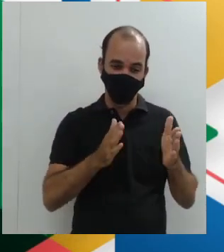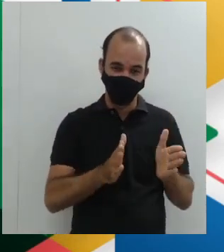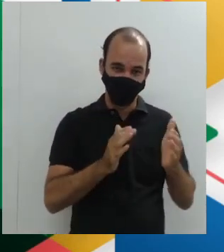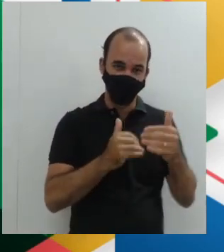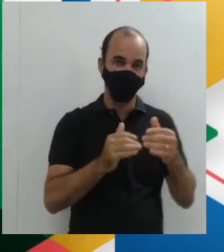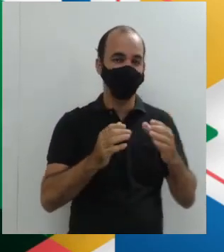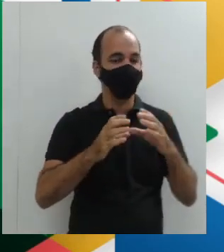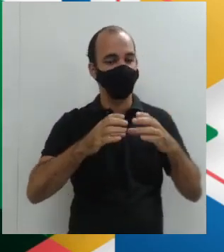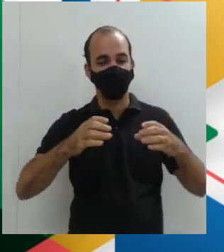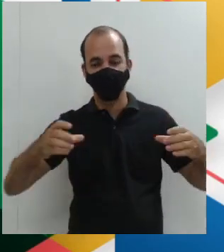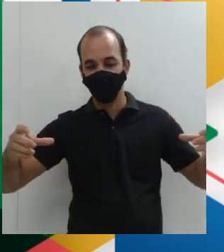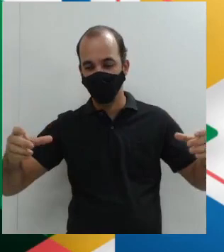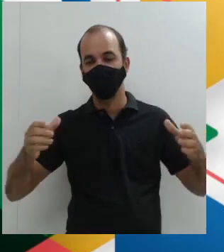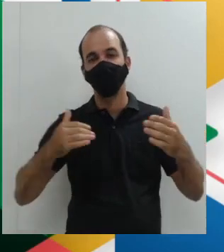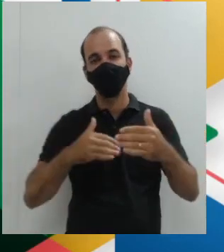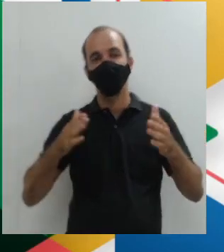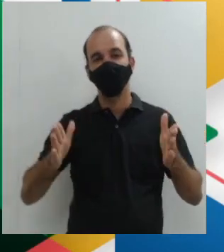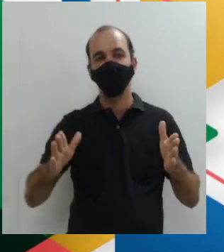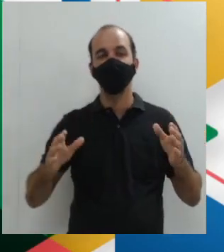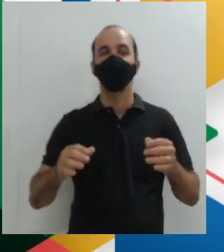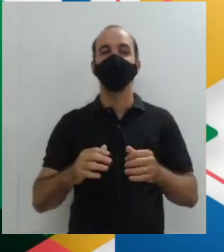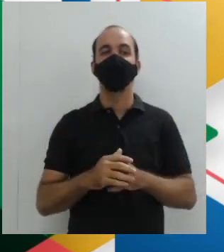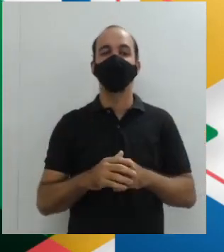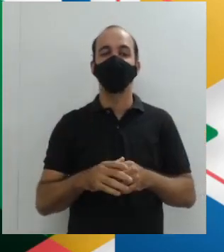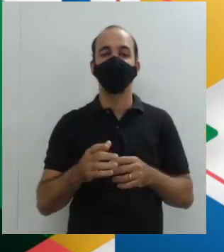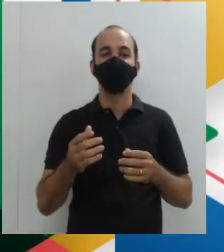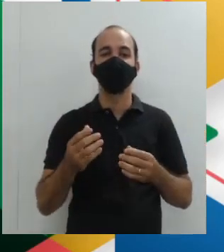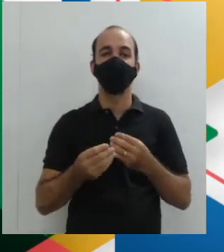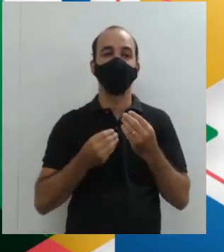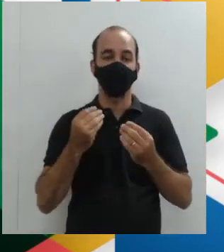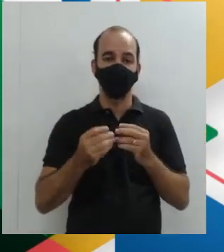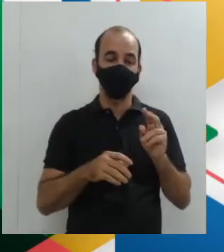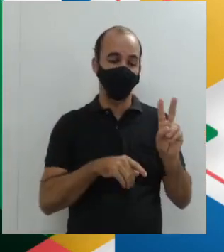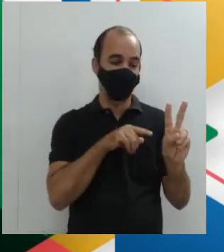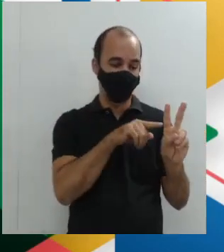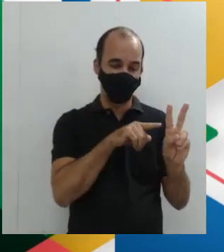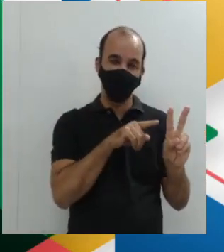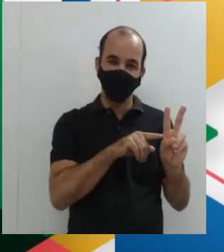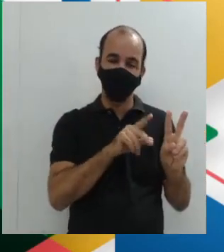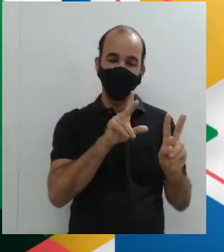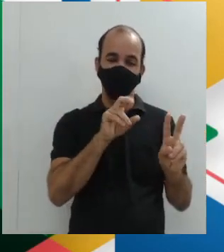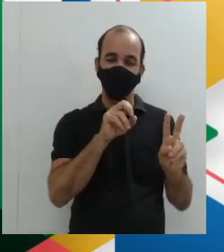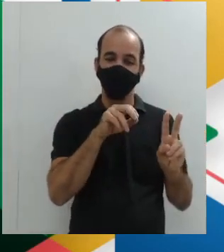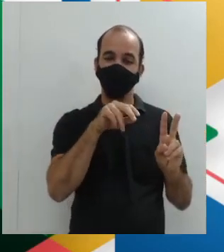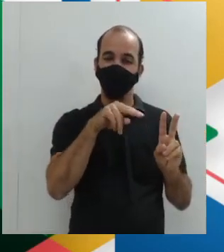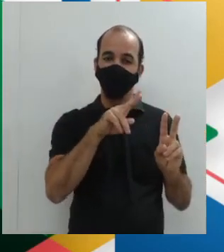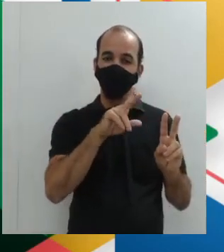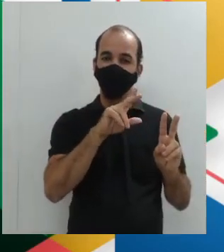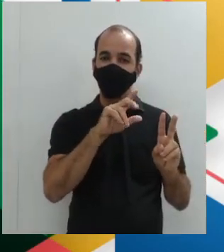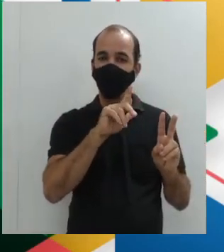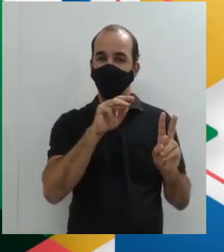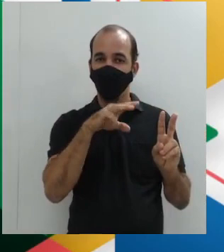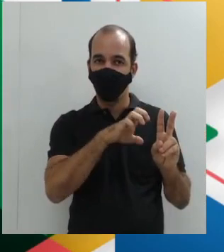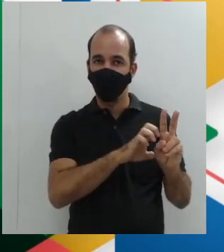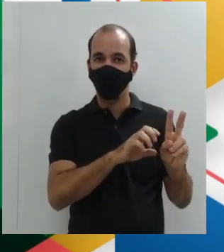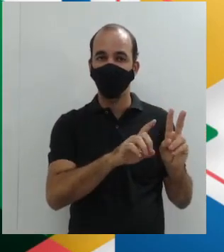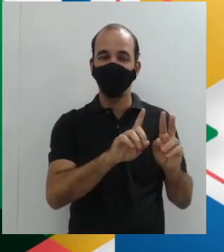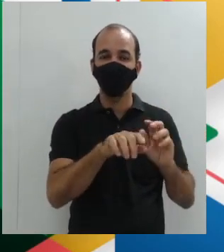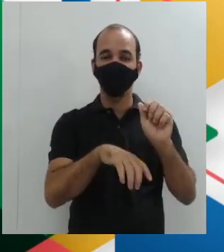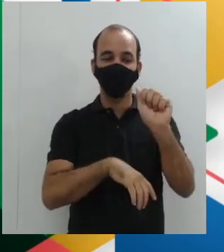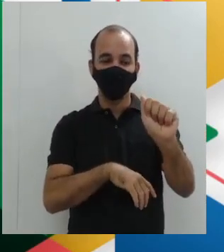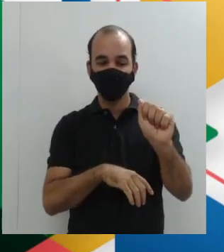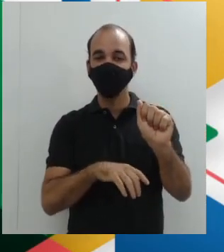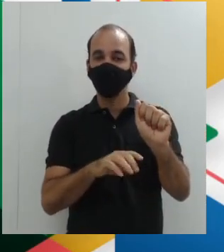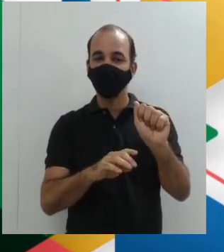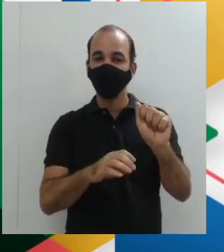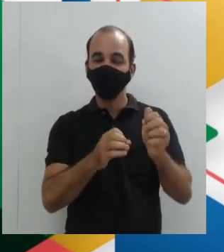o volume dessa figura, beleza? Então, aí eu tenho volume sendo dado como área da base vezes altura. Vamos